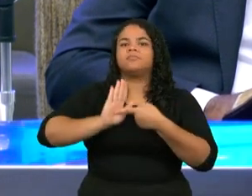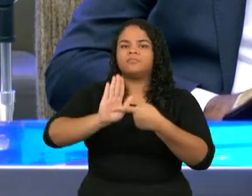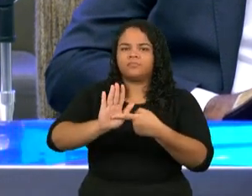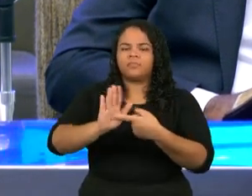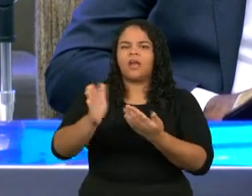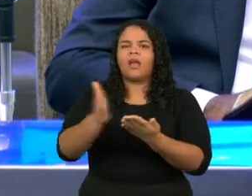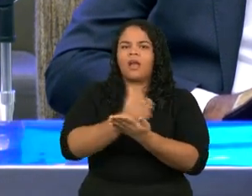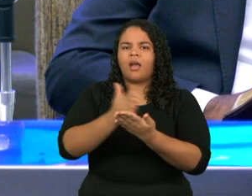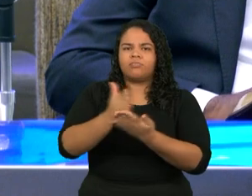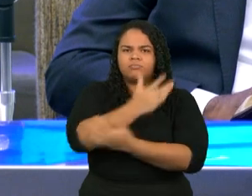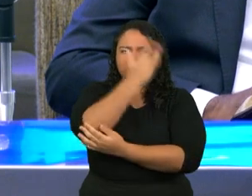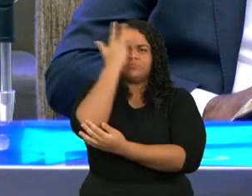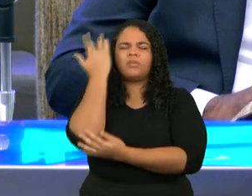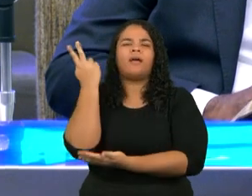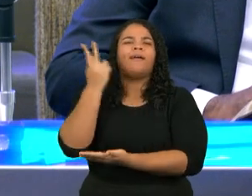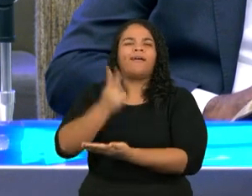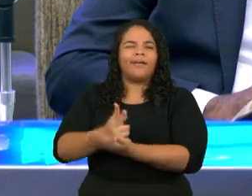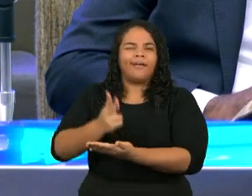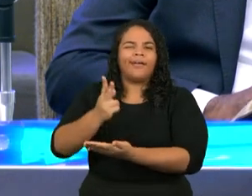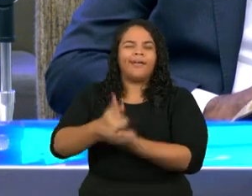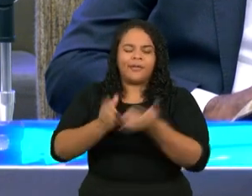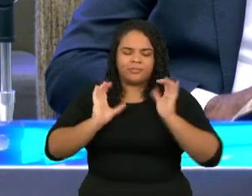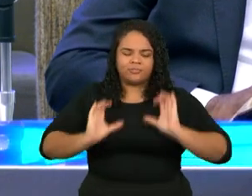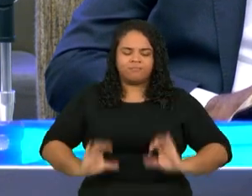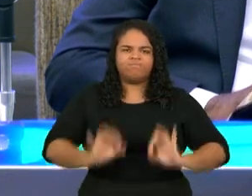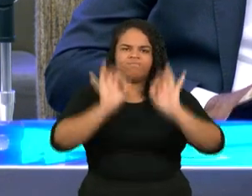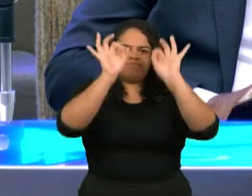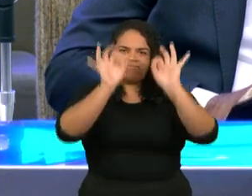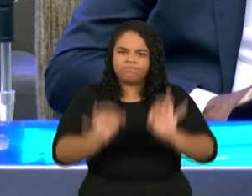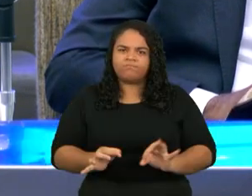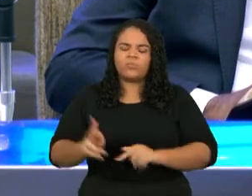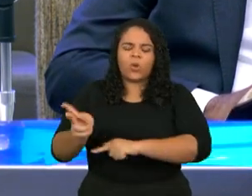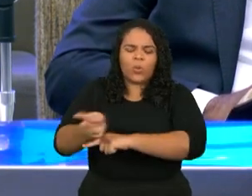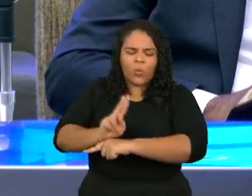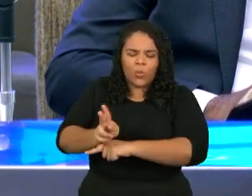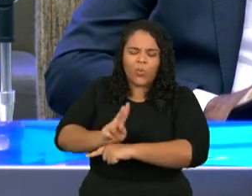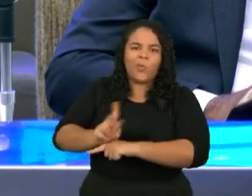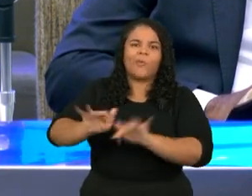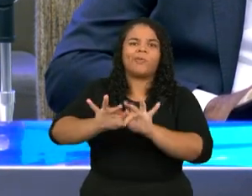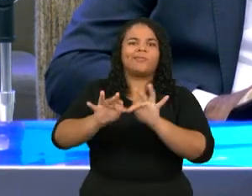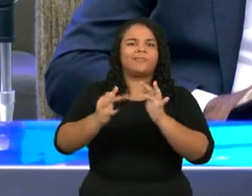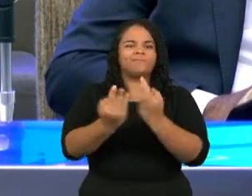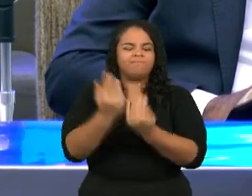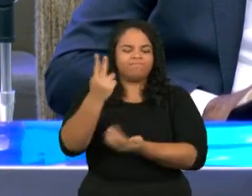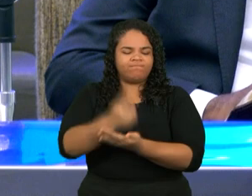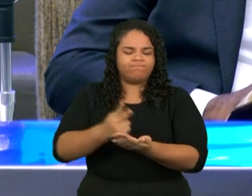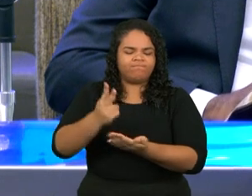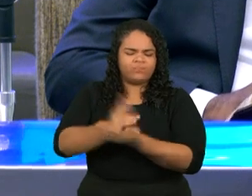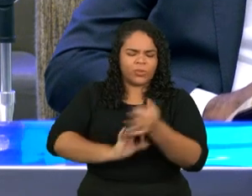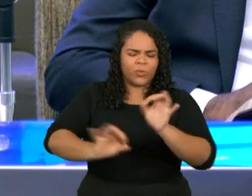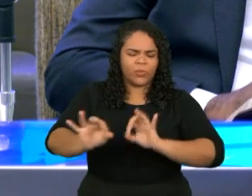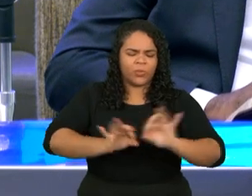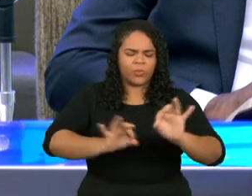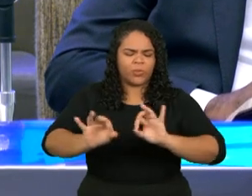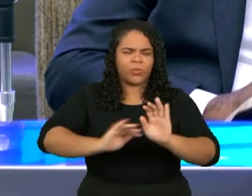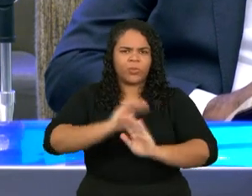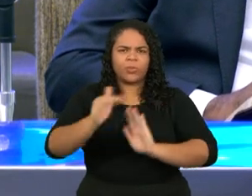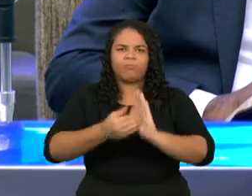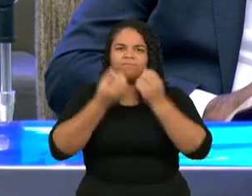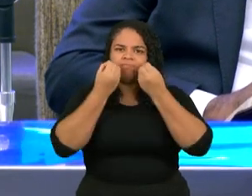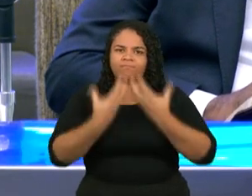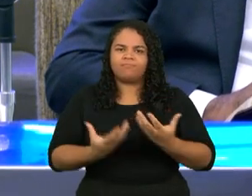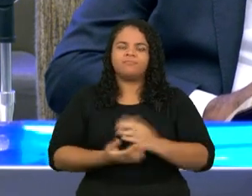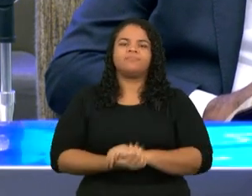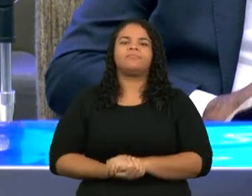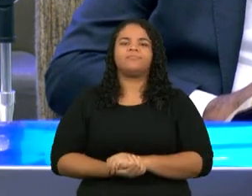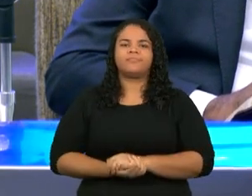que velaram pela sua casa que tiveram devido cuidado nós chegamos